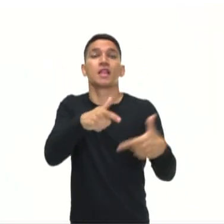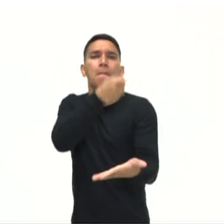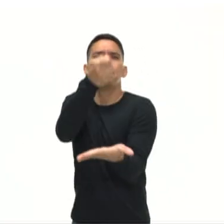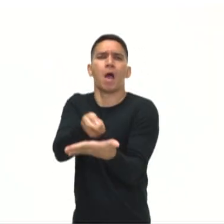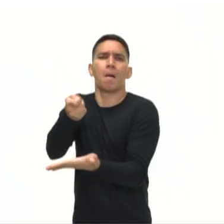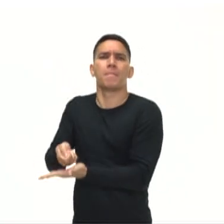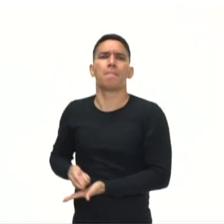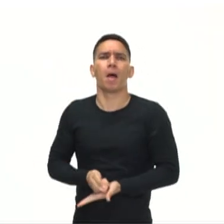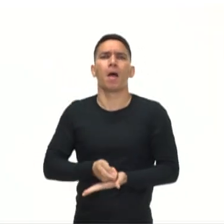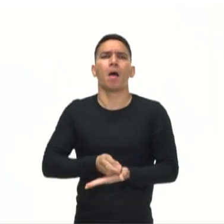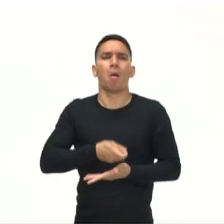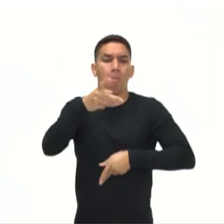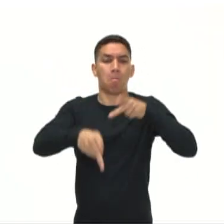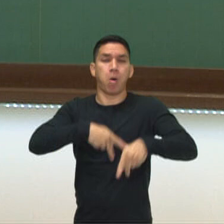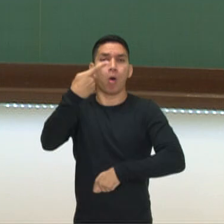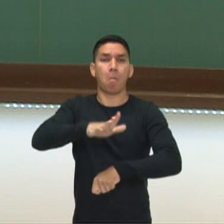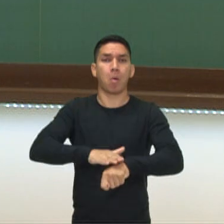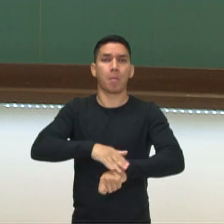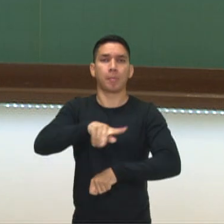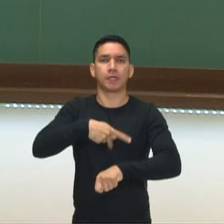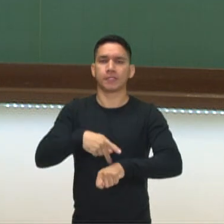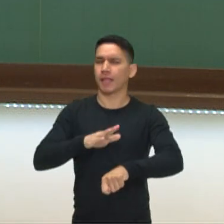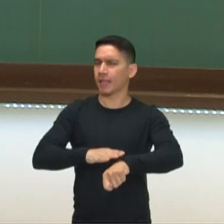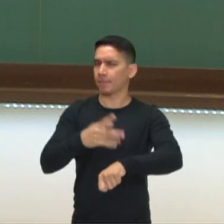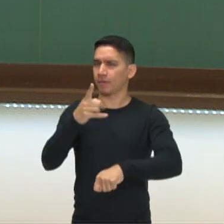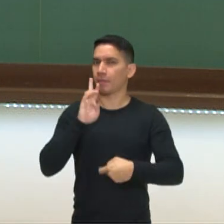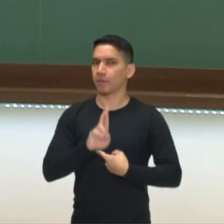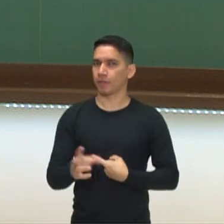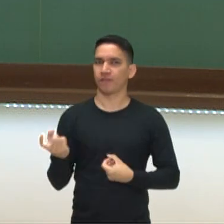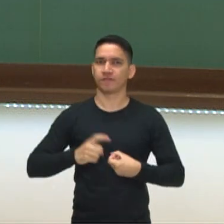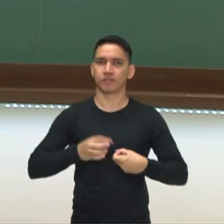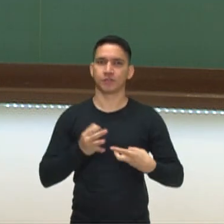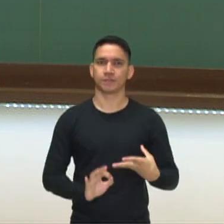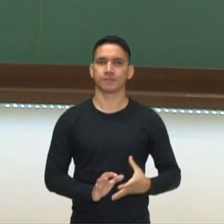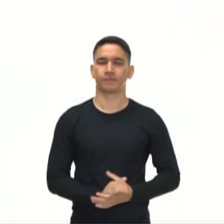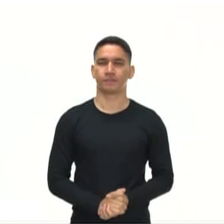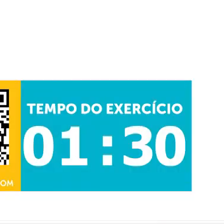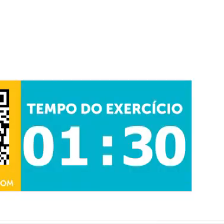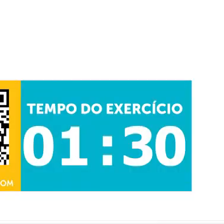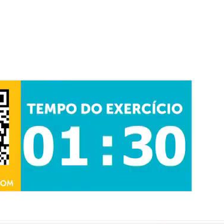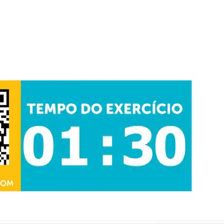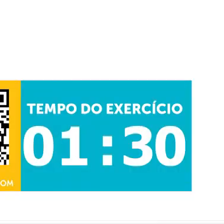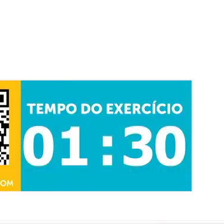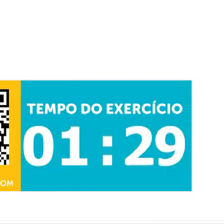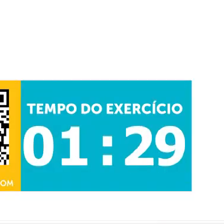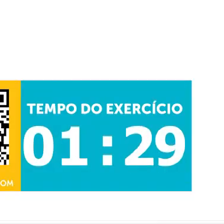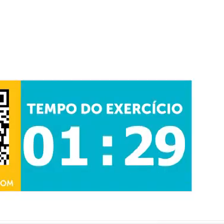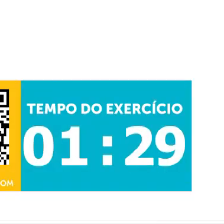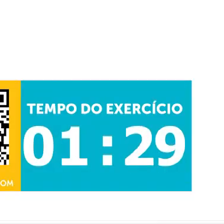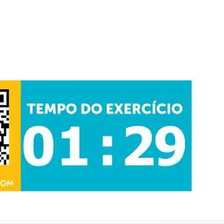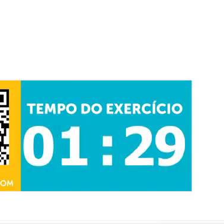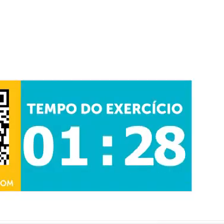aos povos originários? Vou dar um tempinho para vocês responderem e a gente já corrige.